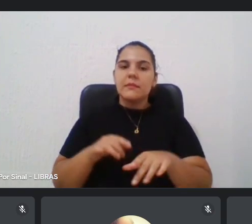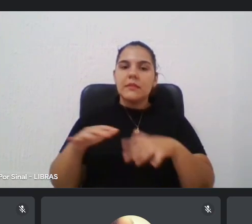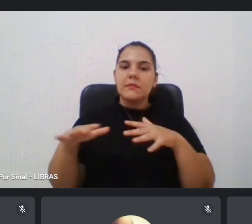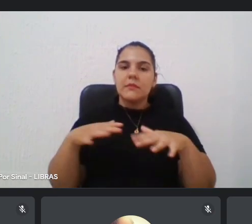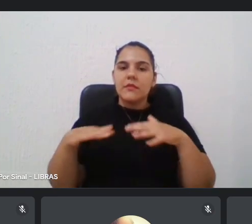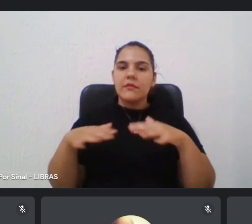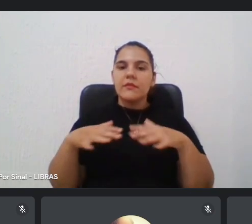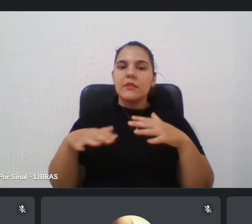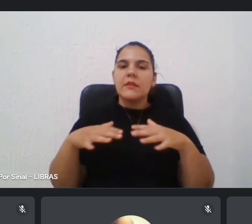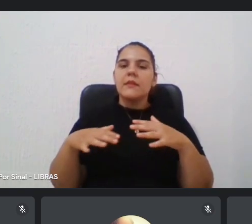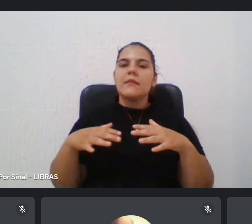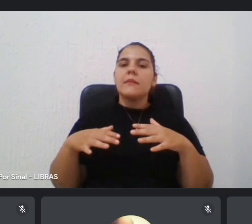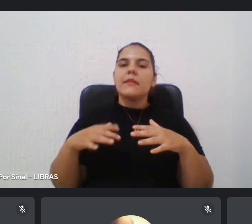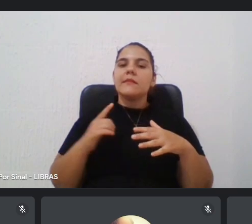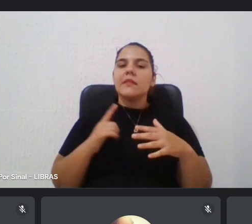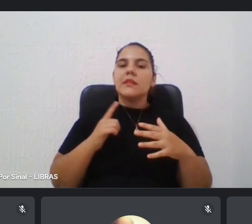Norte,